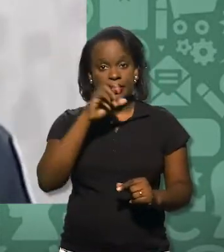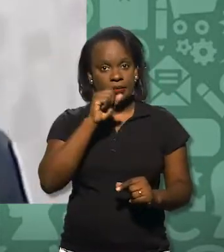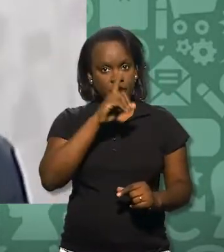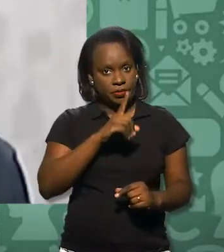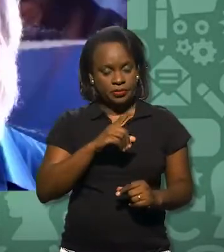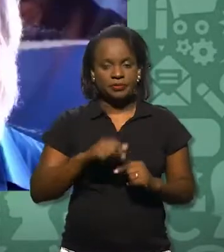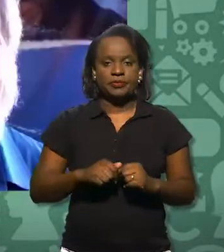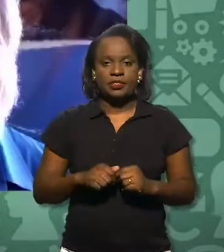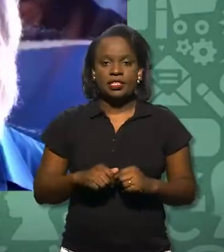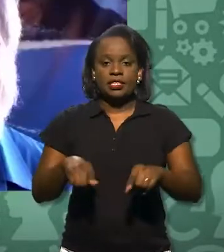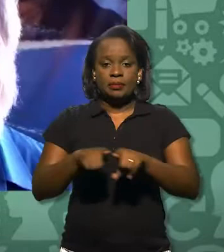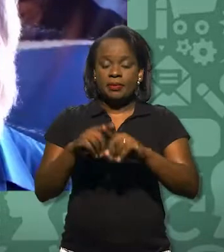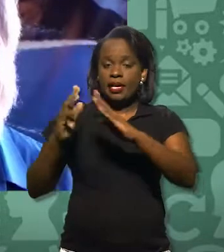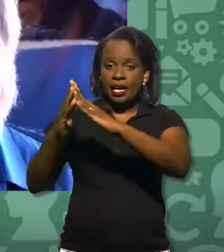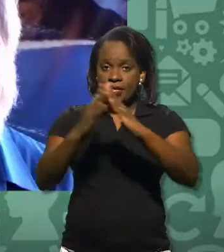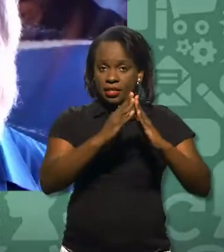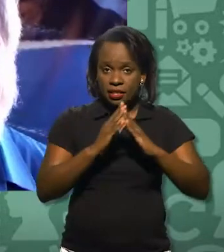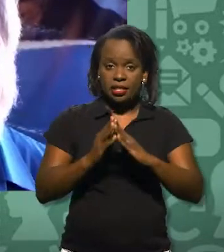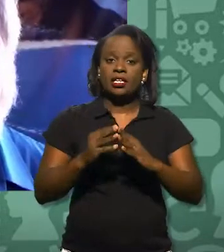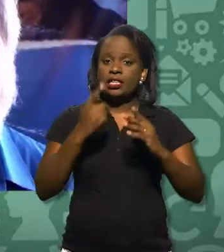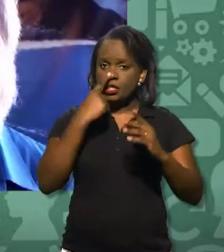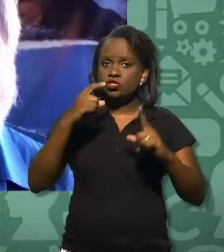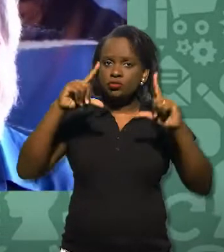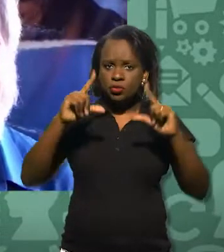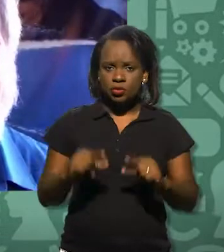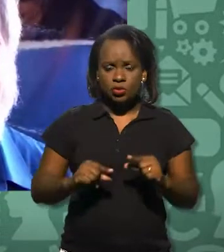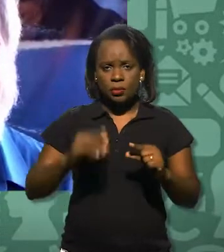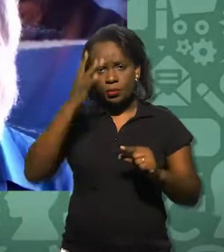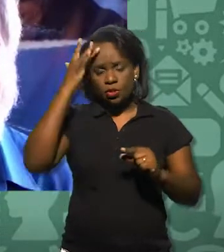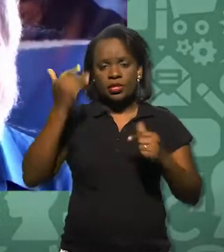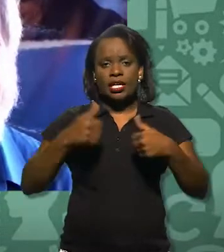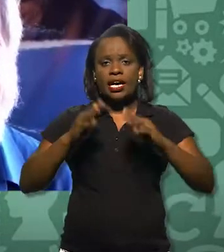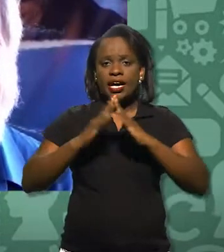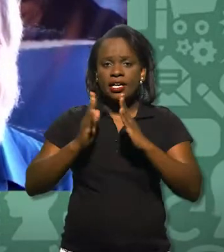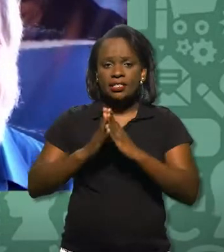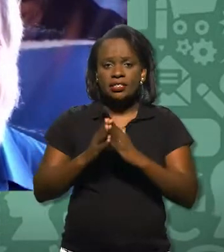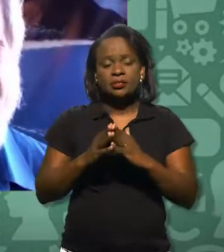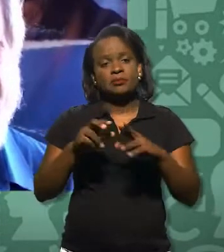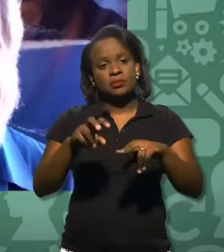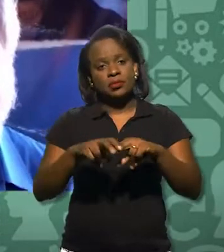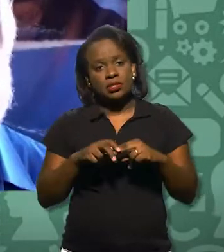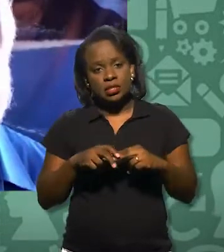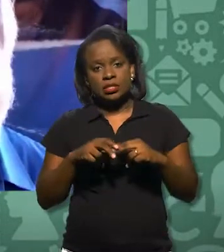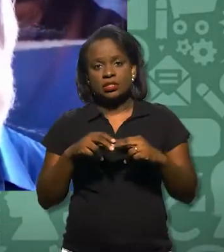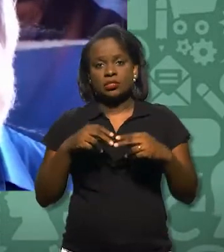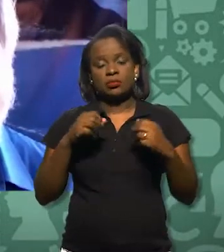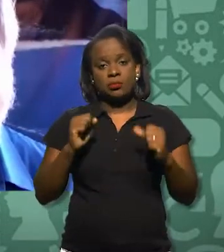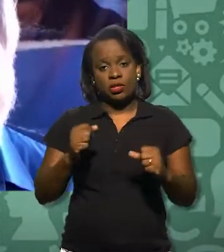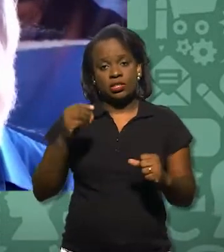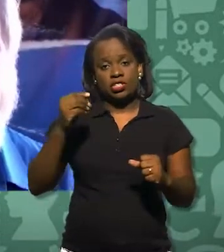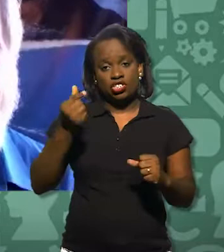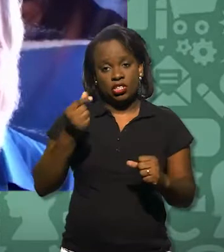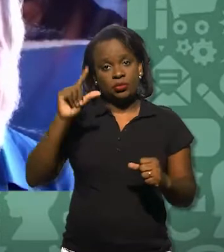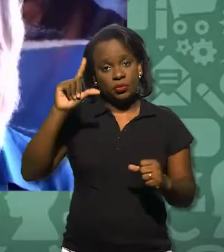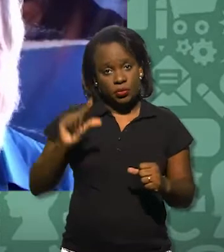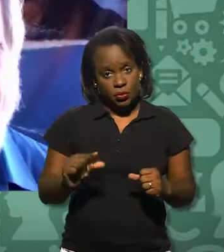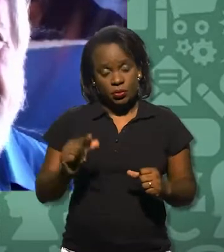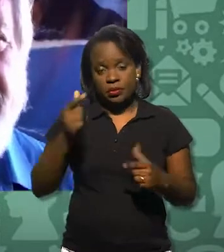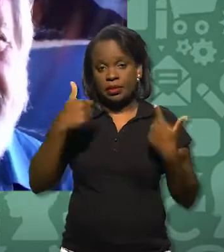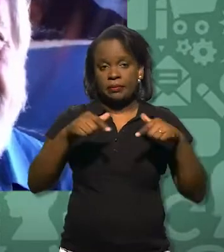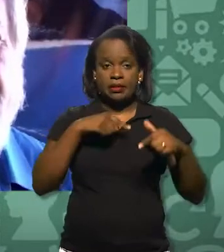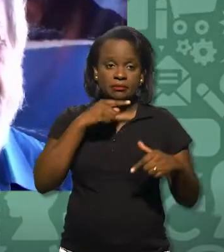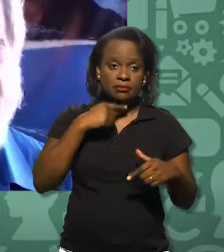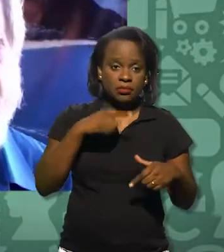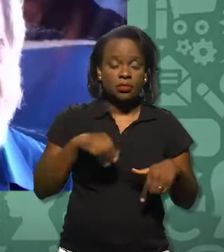finais de semana. E o domiciliar também diminuiu, né? As pessoas estavam em casa ou por conta da baixa renda, né? Muitas